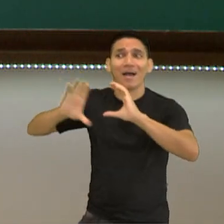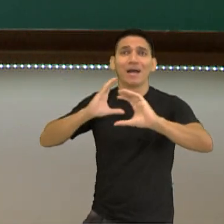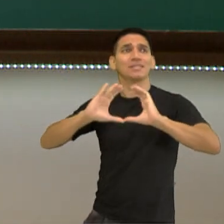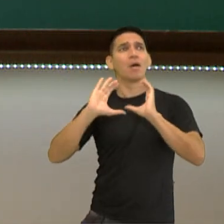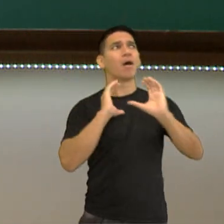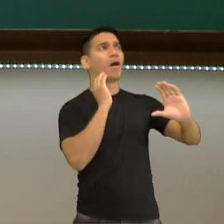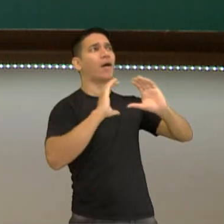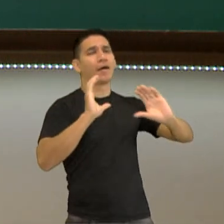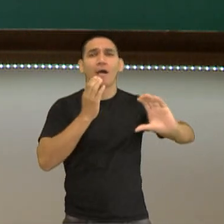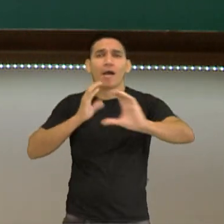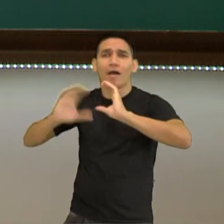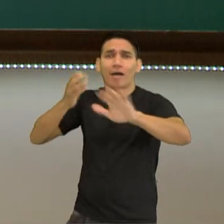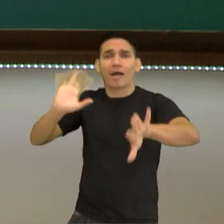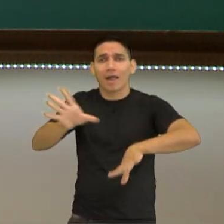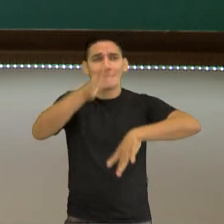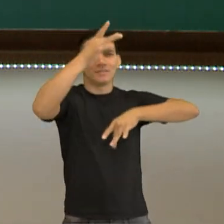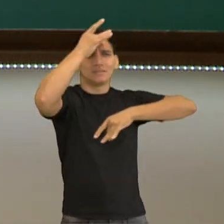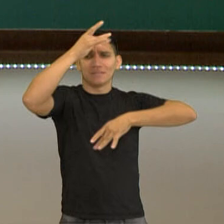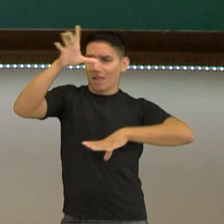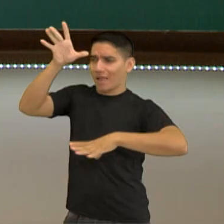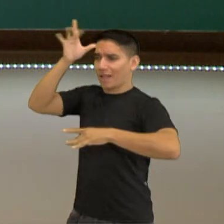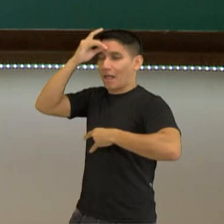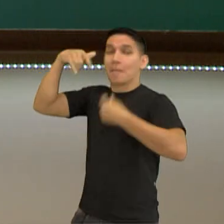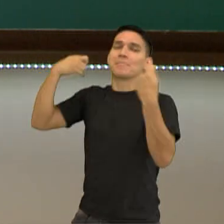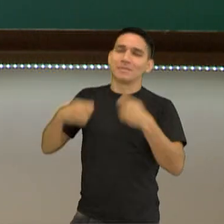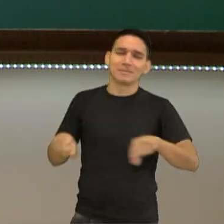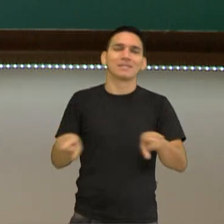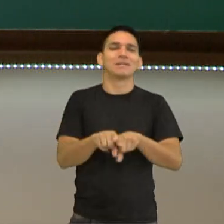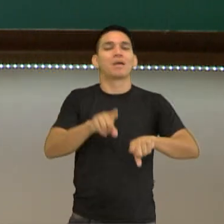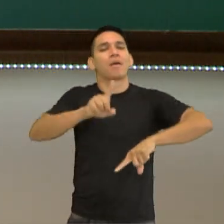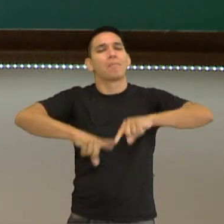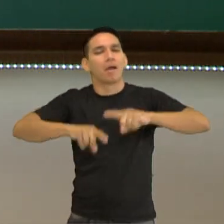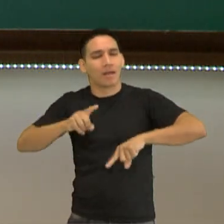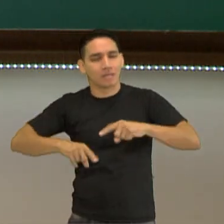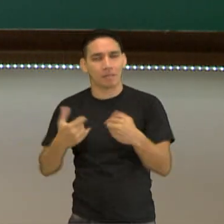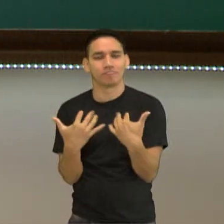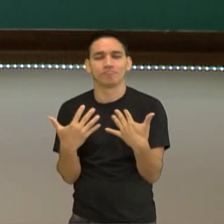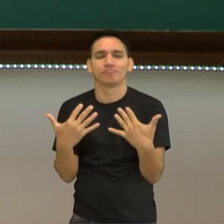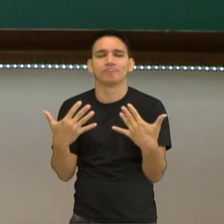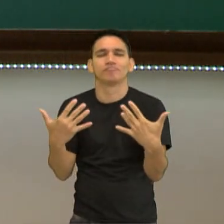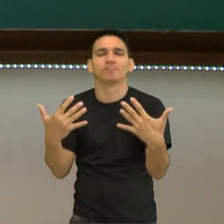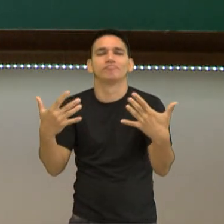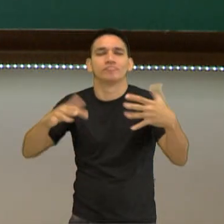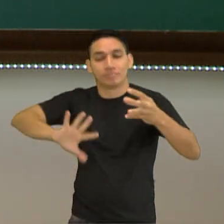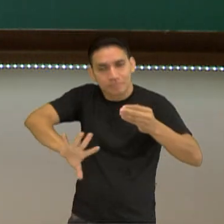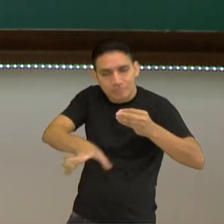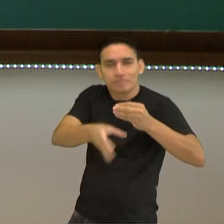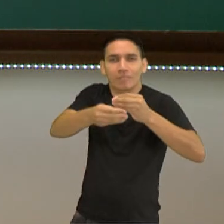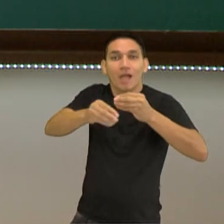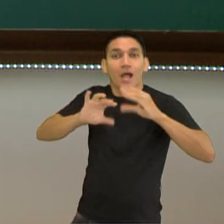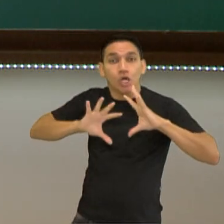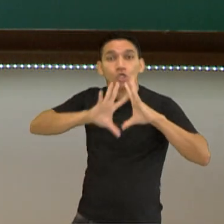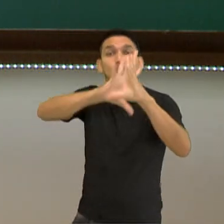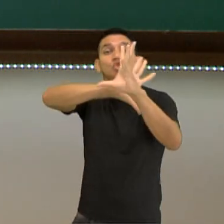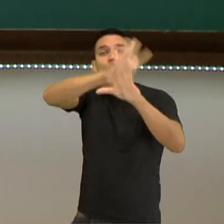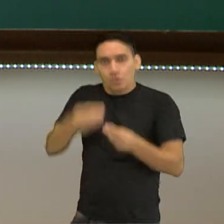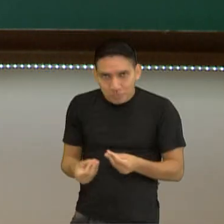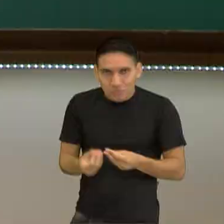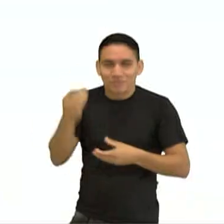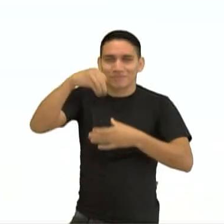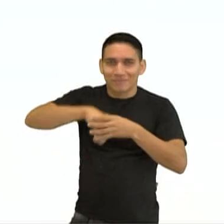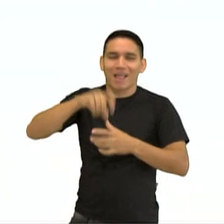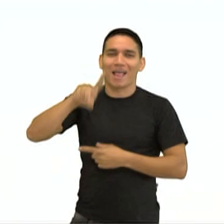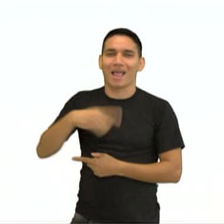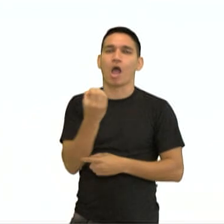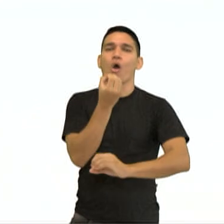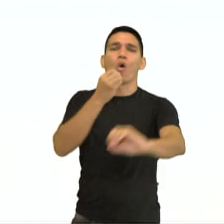E essa interpretação, e tem que ter o instrumental por fora. Esta é a ópera concepção. A